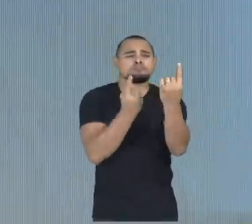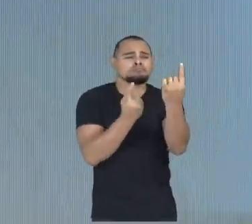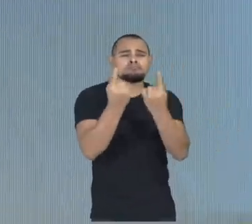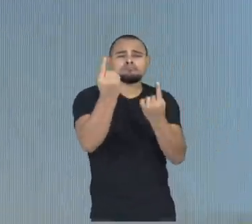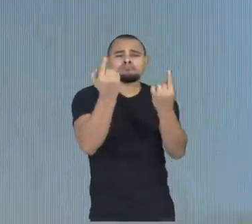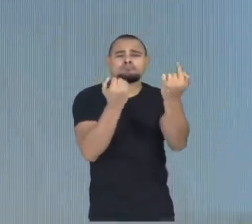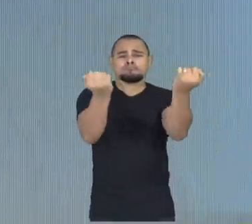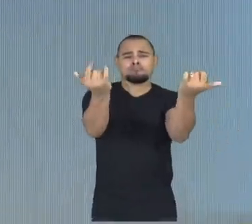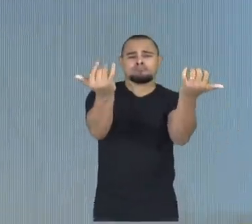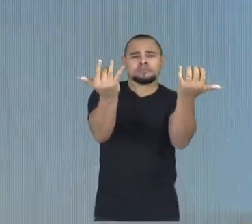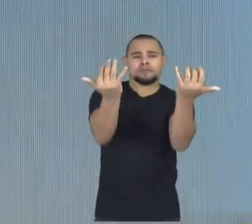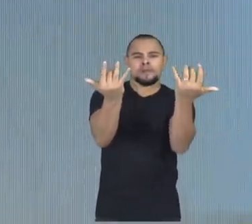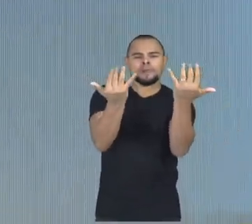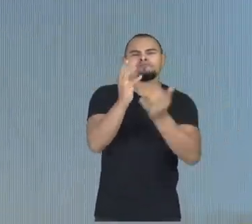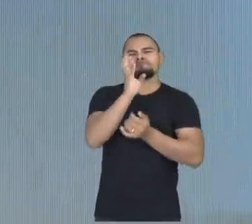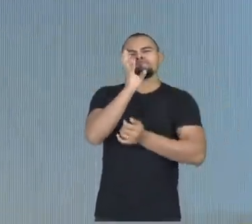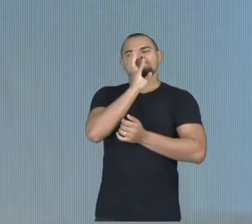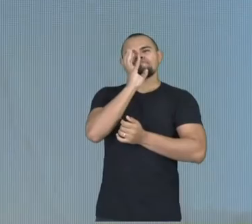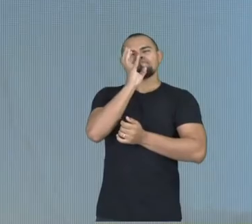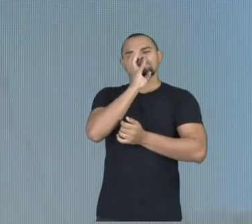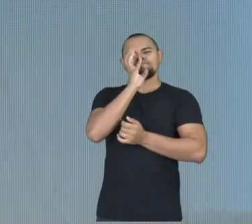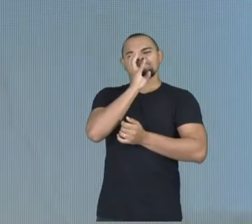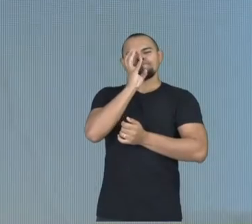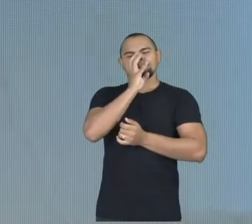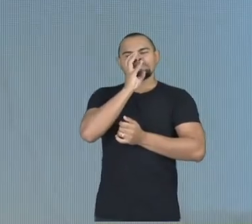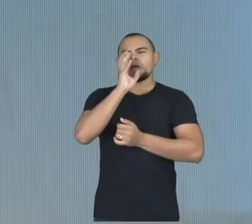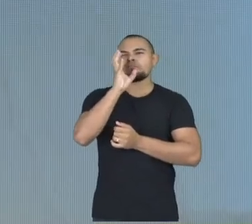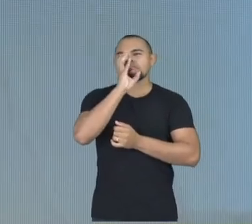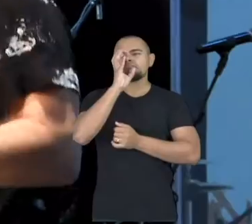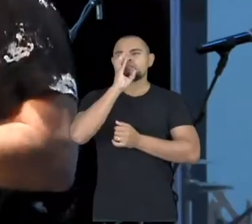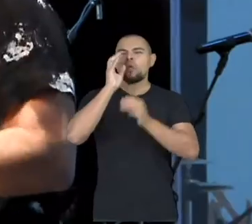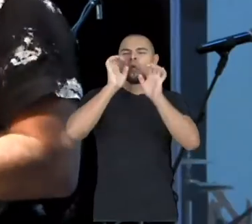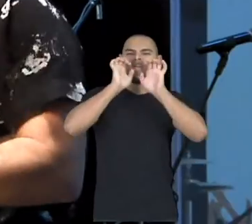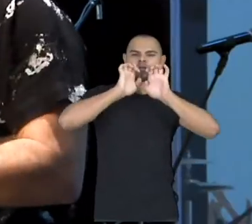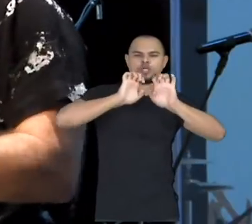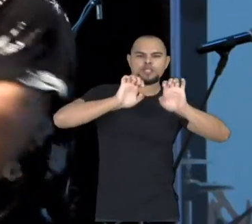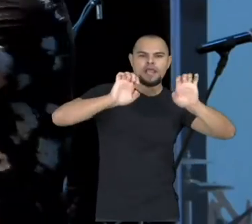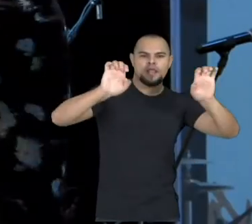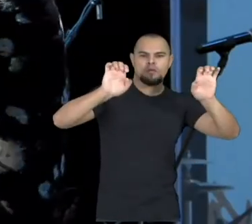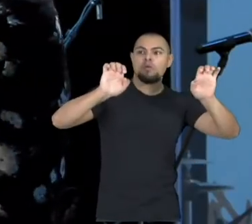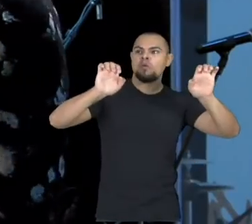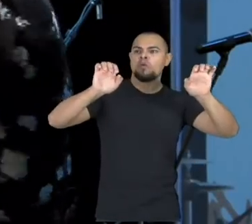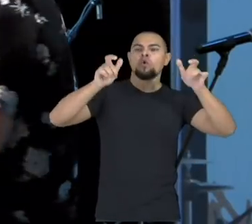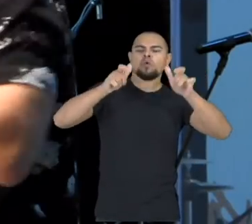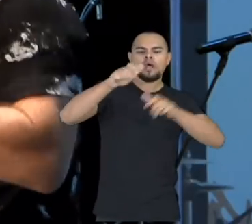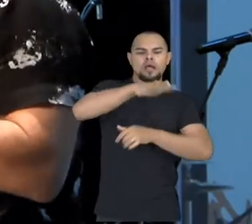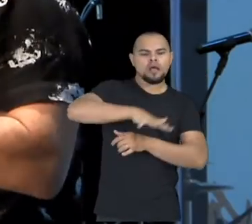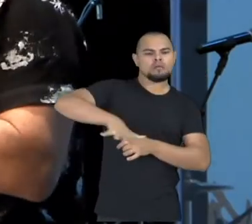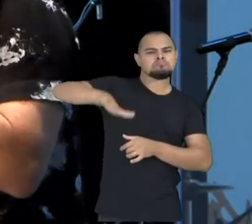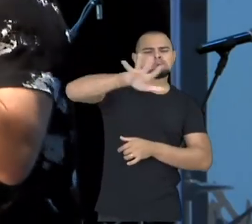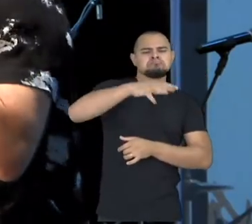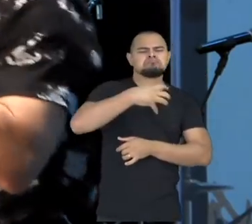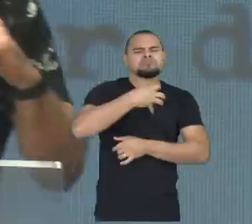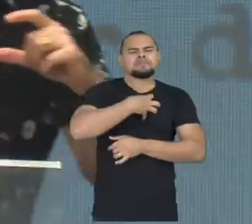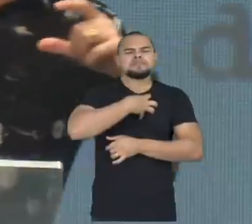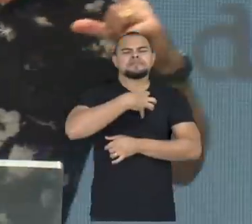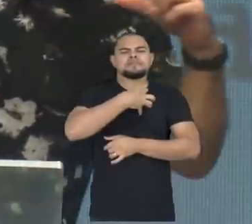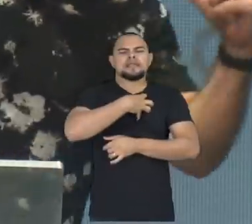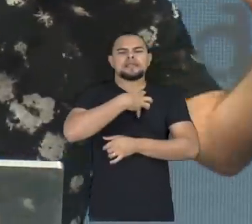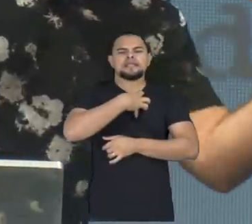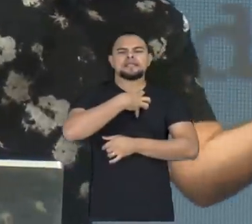a... sua escuta ao Evangelho. Talvez por esse ambiente o seu coração se torne